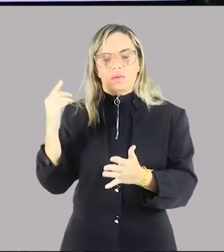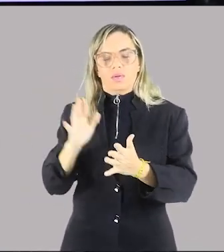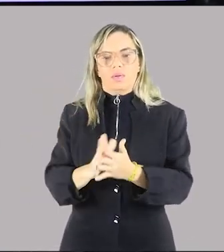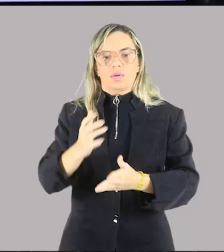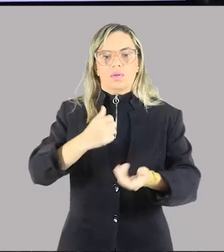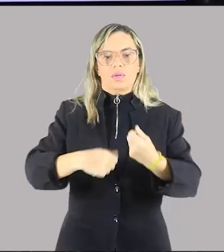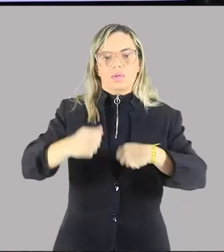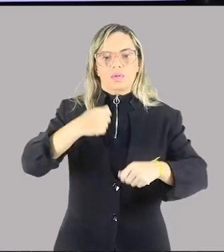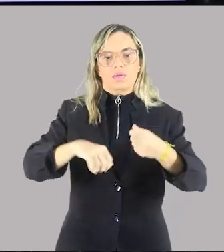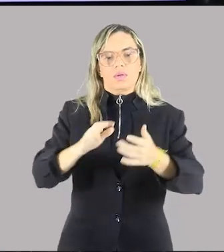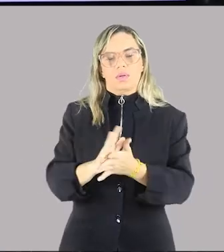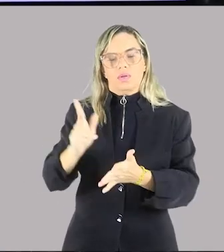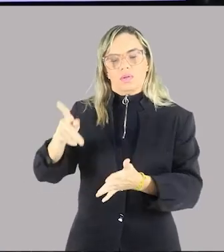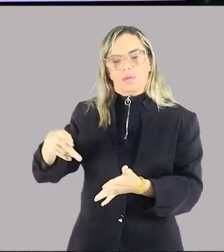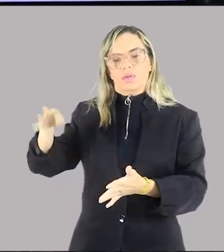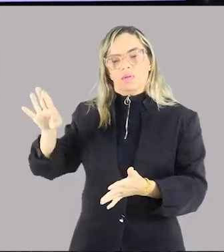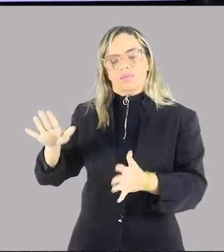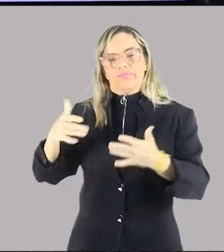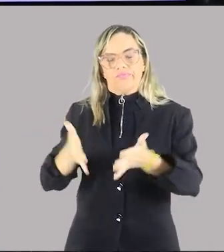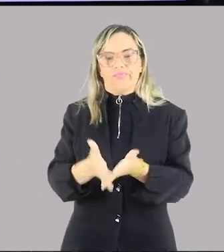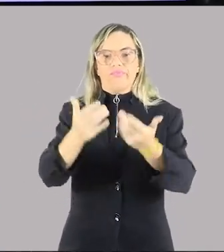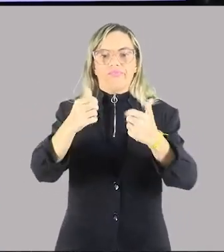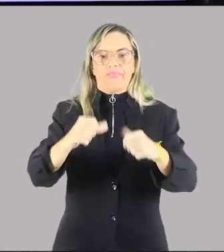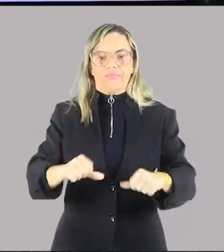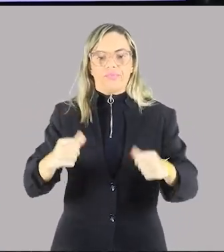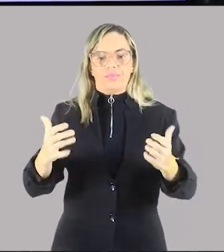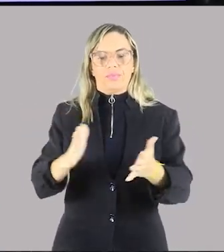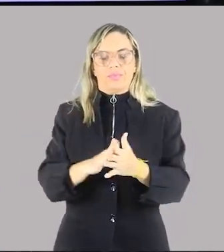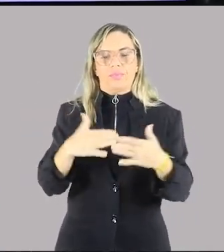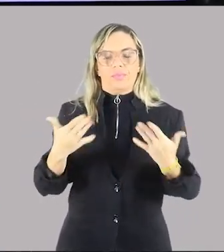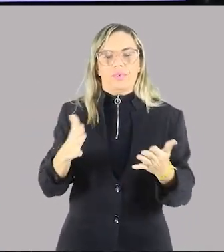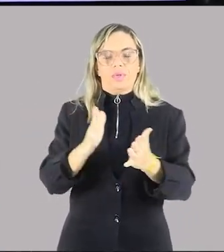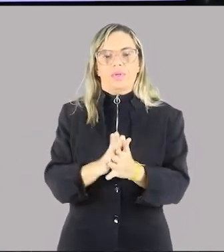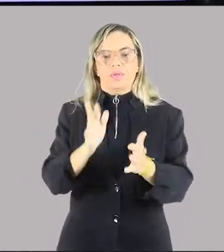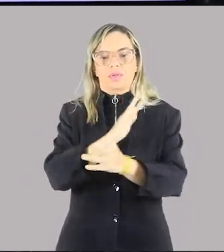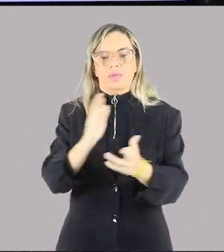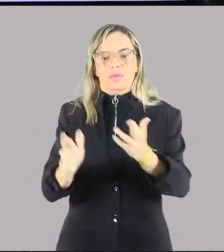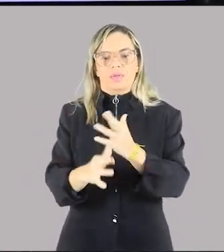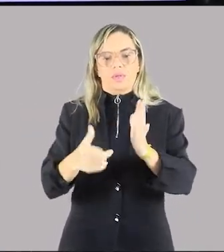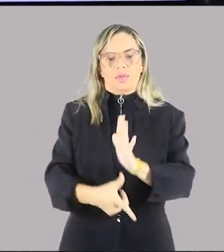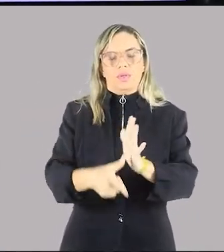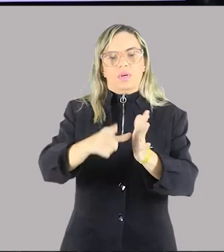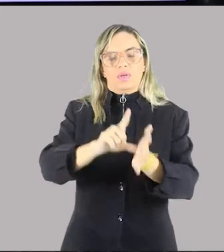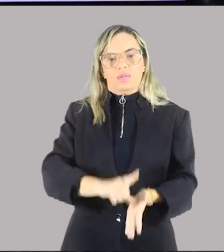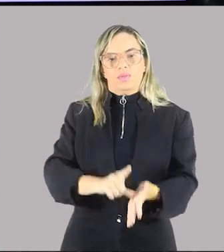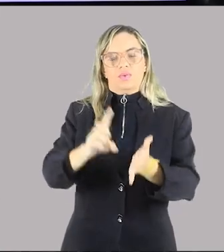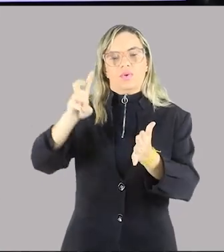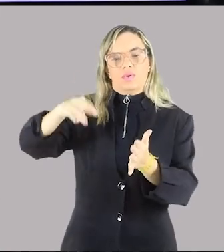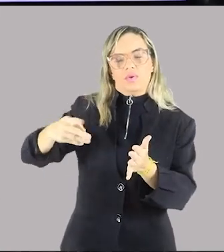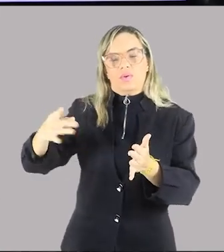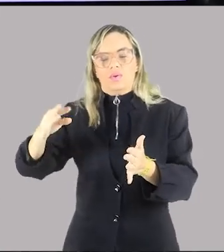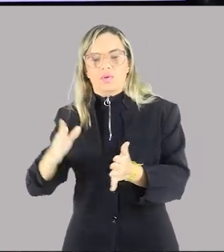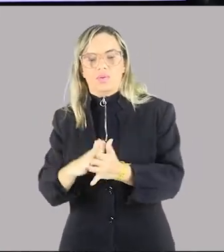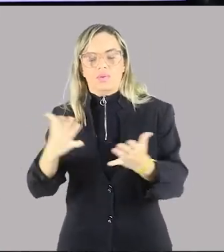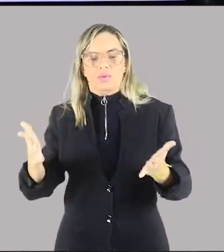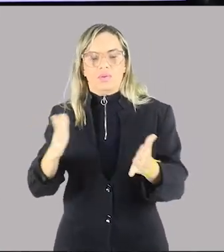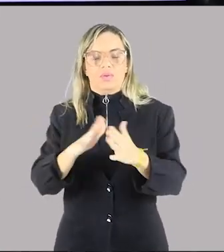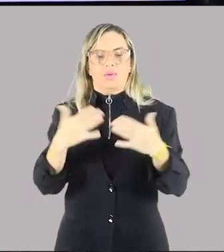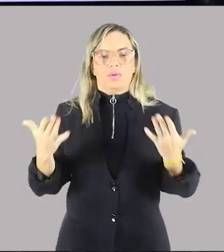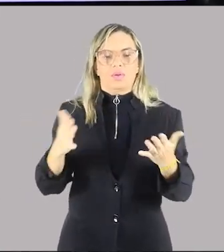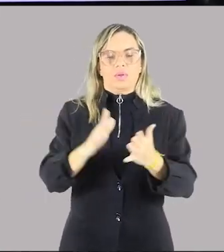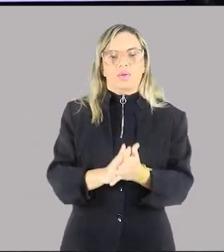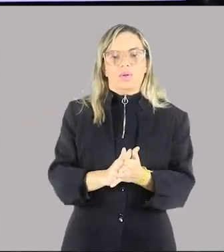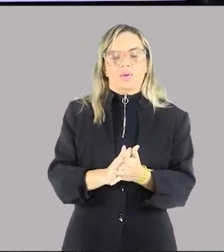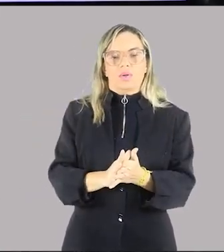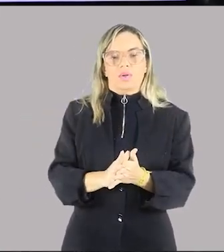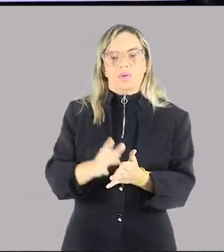administração pública. O que é pior ainda, a meu ver, do que a teoria do mandato, tendo em vista que o Estado, pessoa jurídica de direito público,